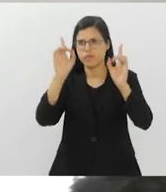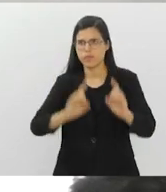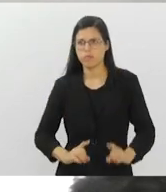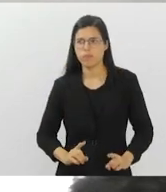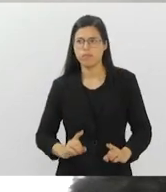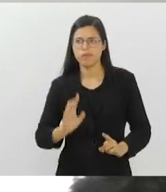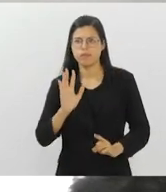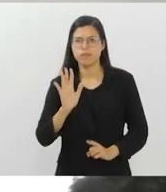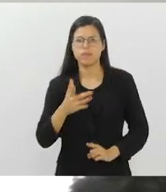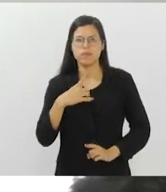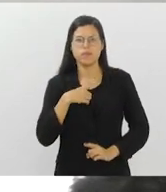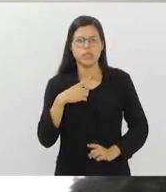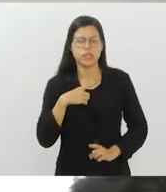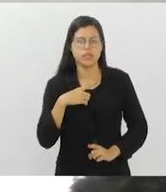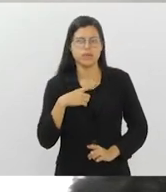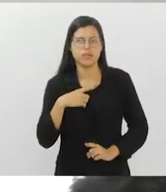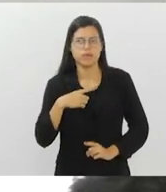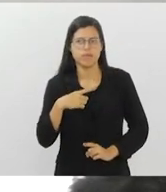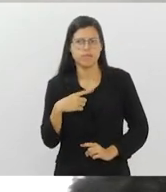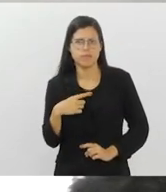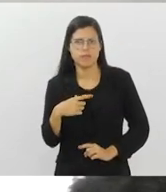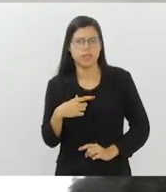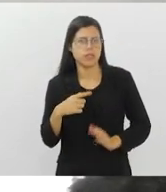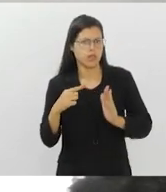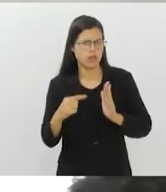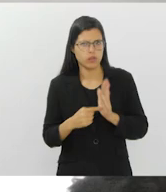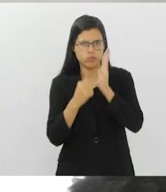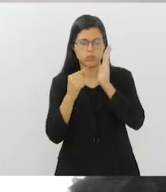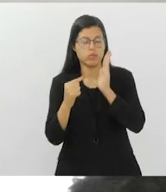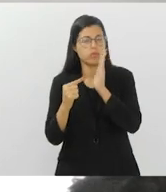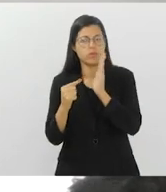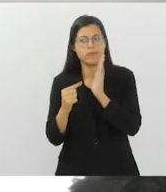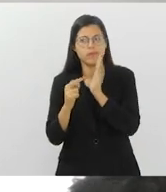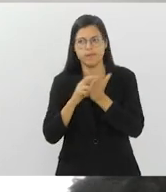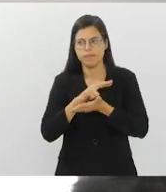vimos recebendo bastantes denúncias.